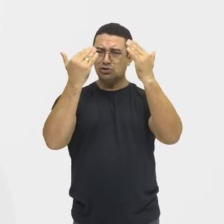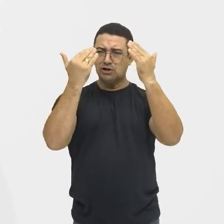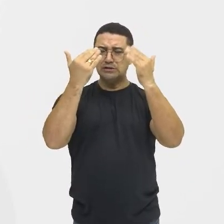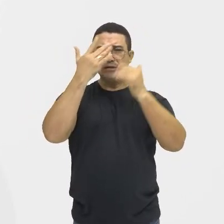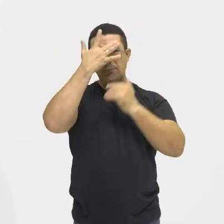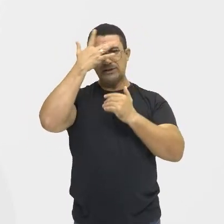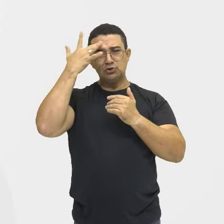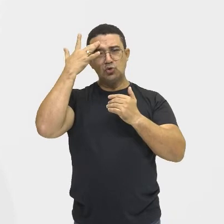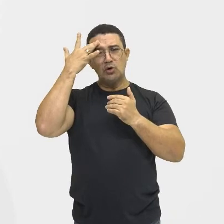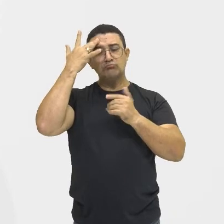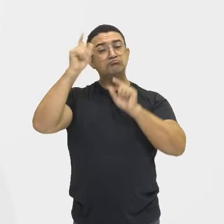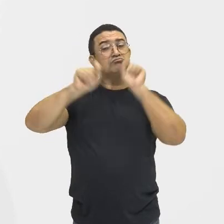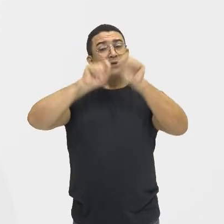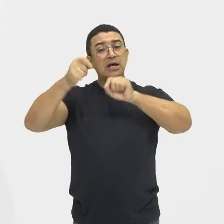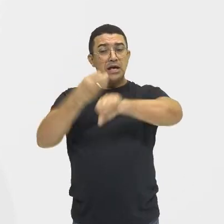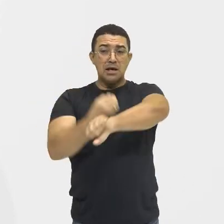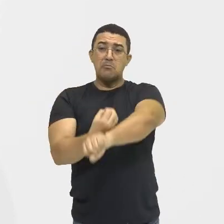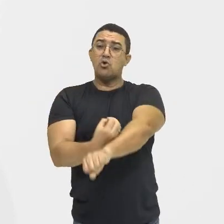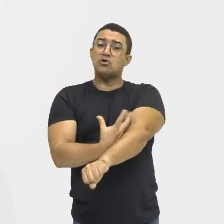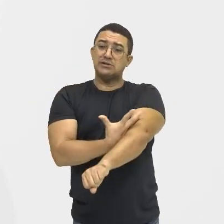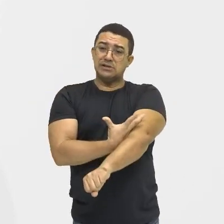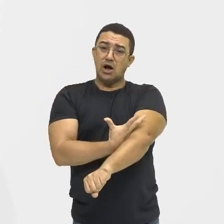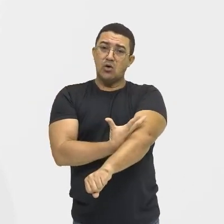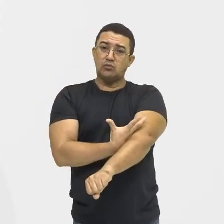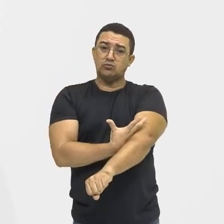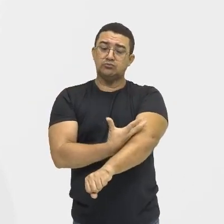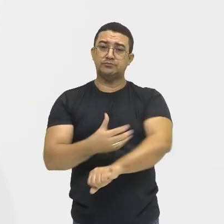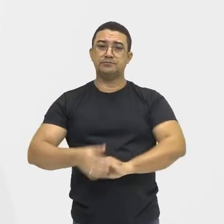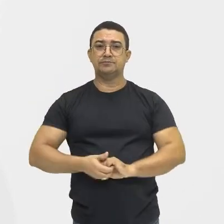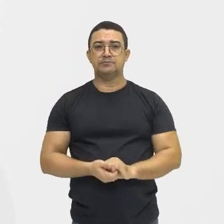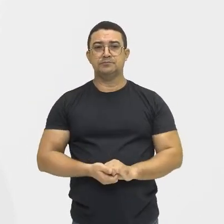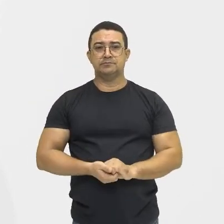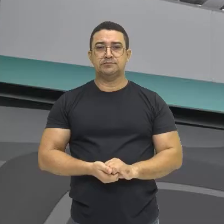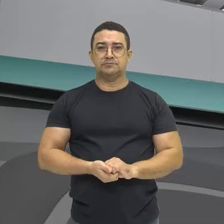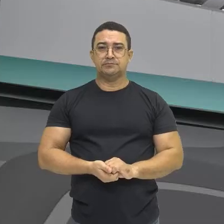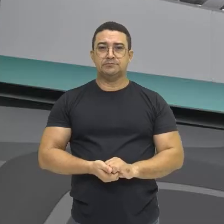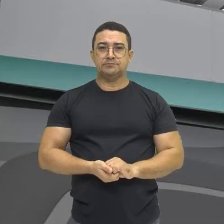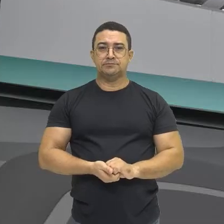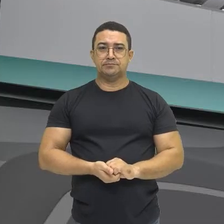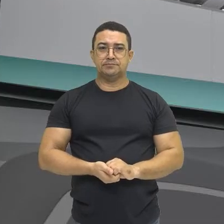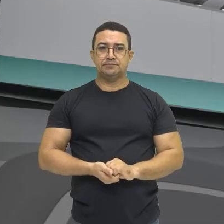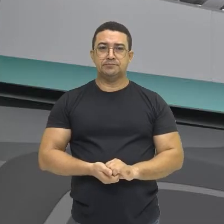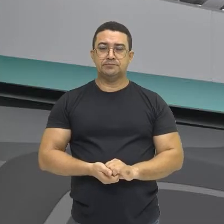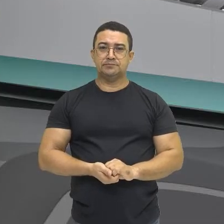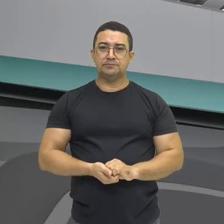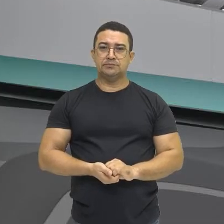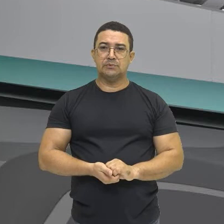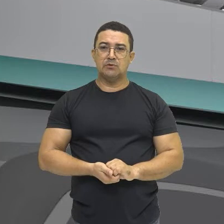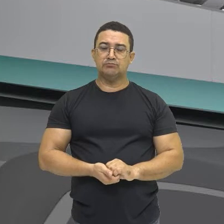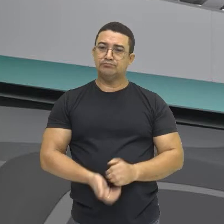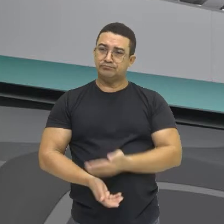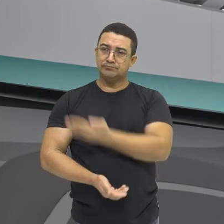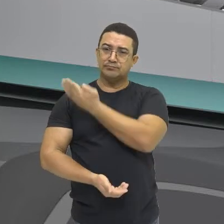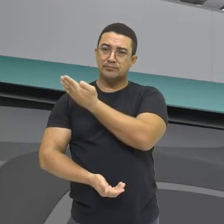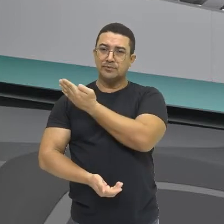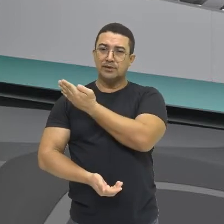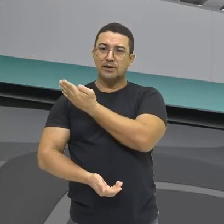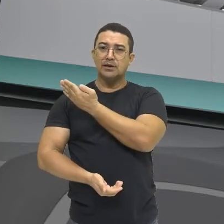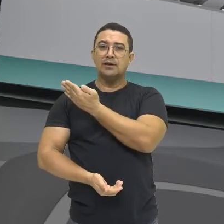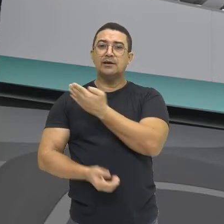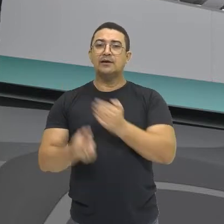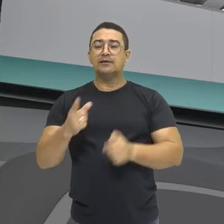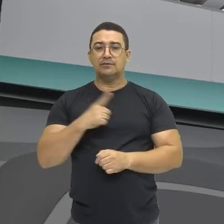base das emoções. Tá? Eu trouxe aqui algumas imagens para vocês. Tá? Então aqui eu trouxe a imagem